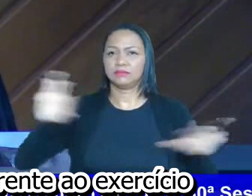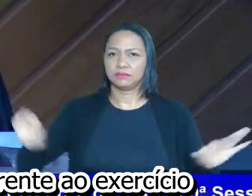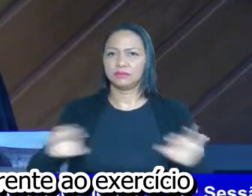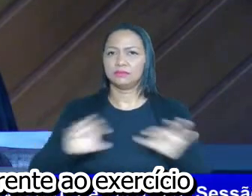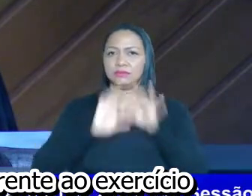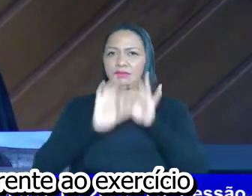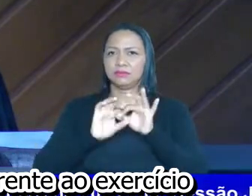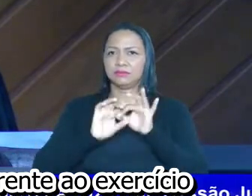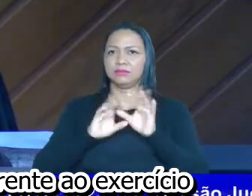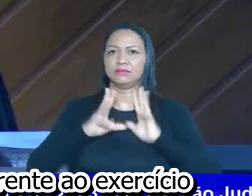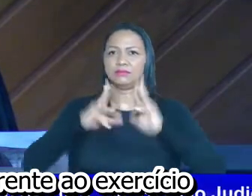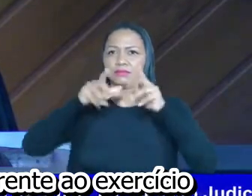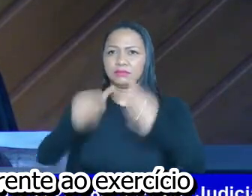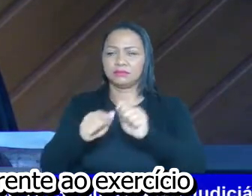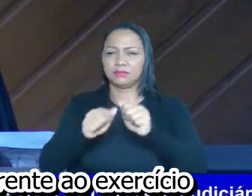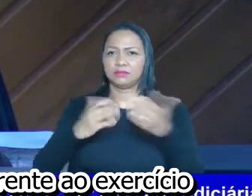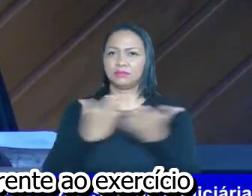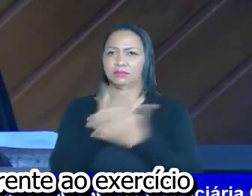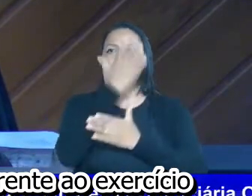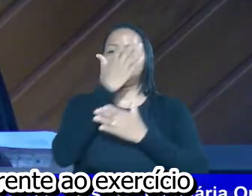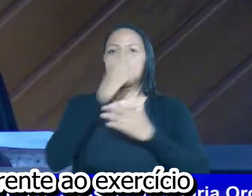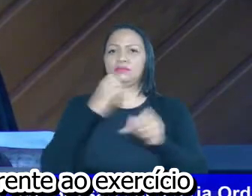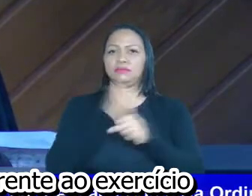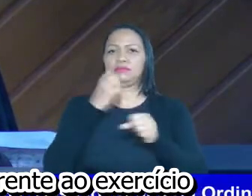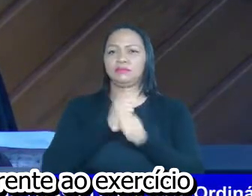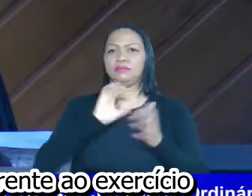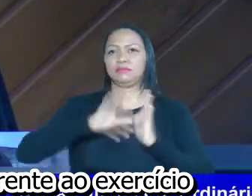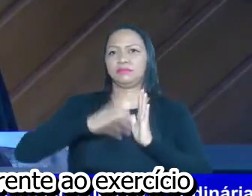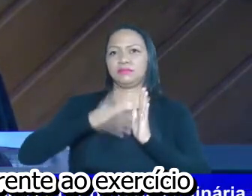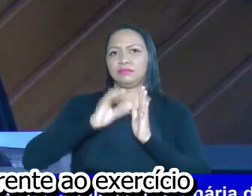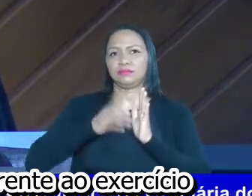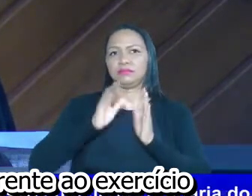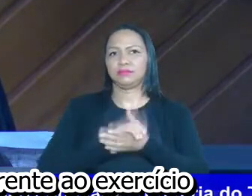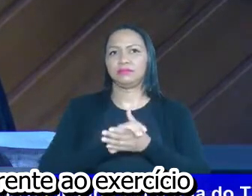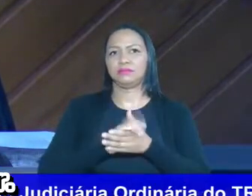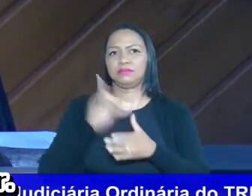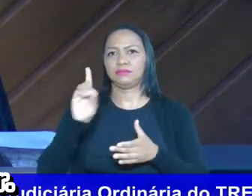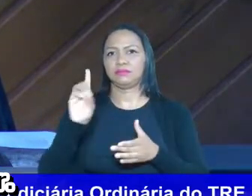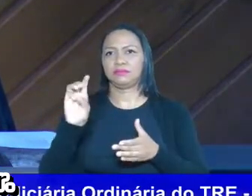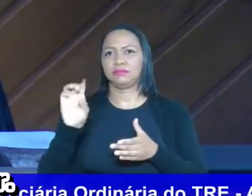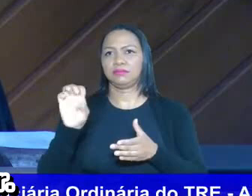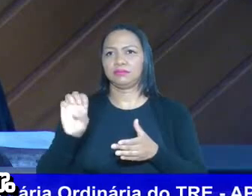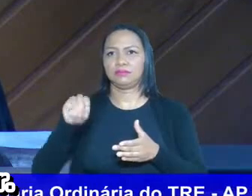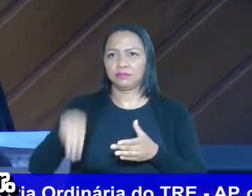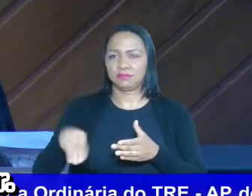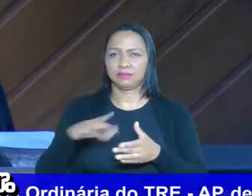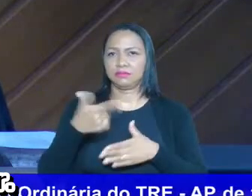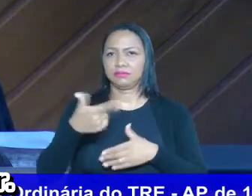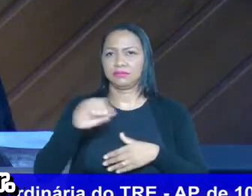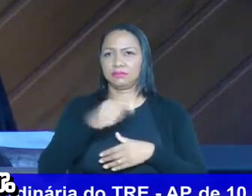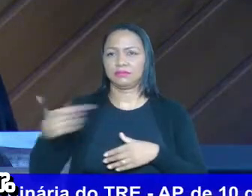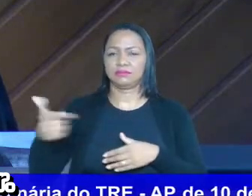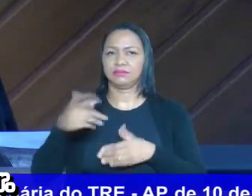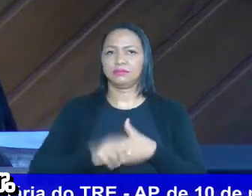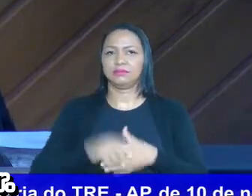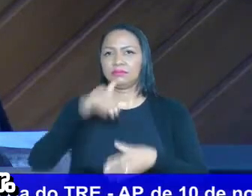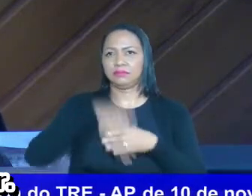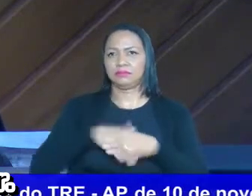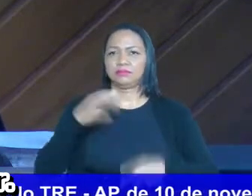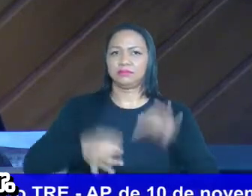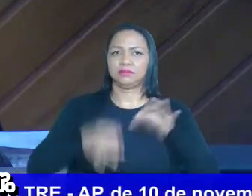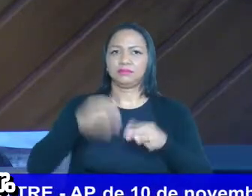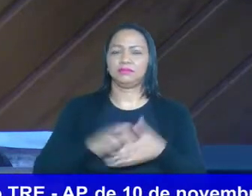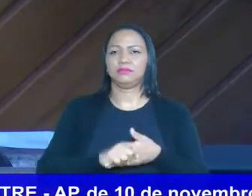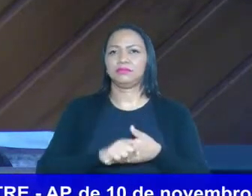unanimidade, aprovou as contas do Partido Democrata referente ao exercício de 2022, nos termos do voto do